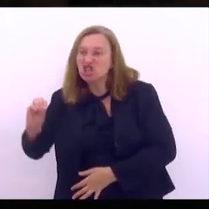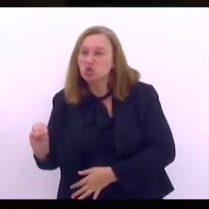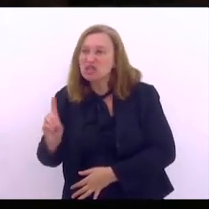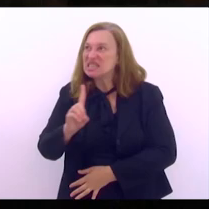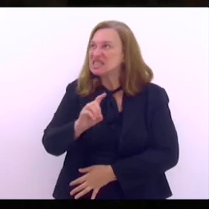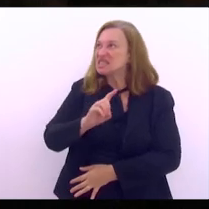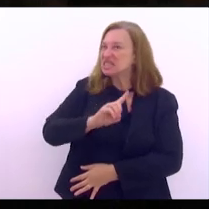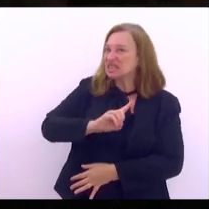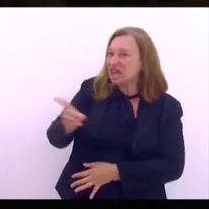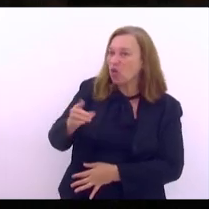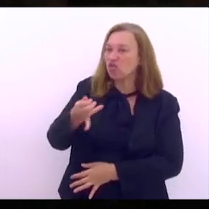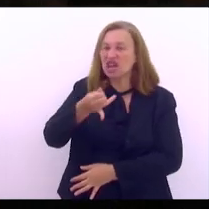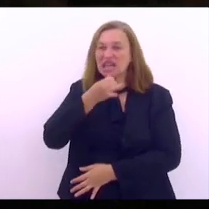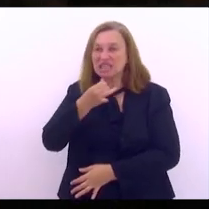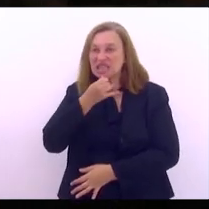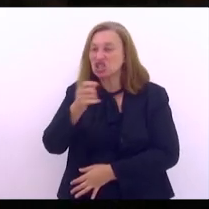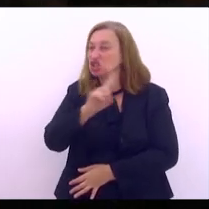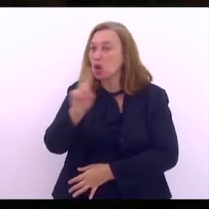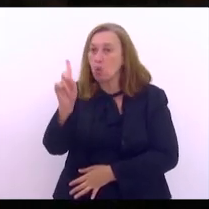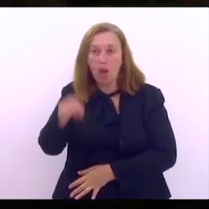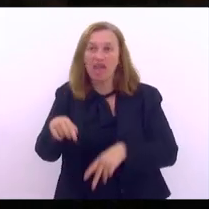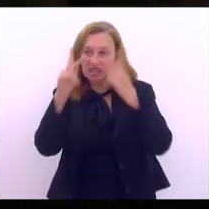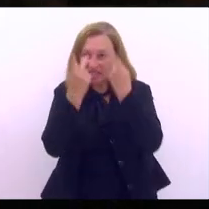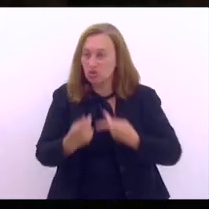não é um ser humano, e nem animal é.